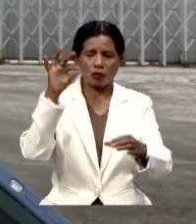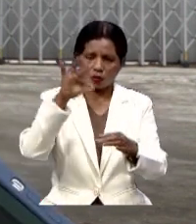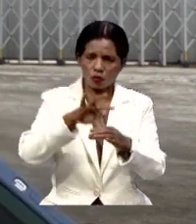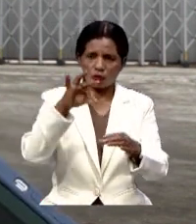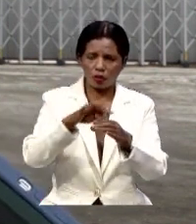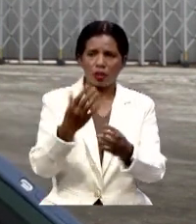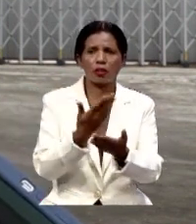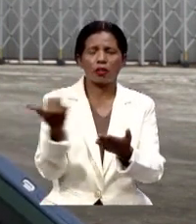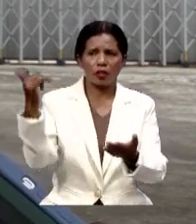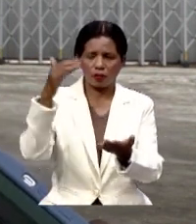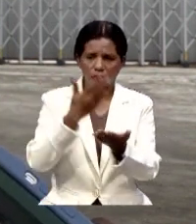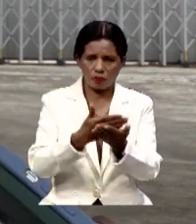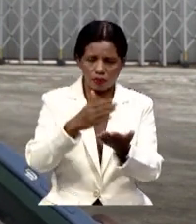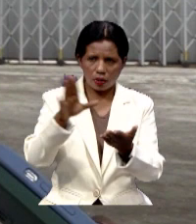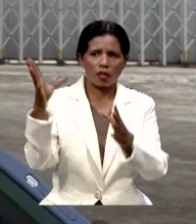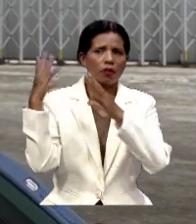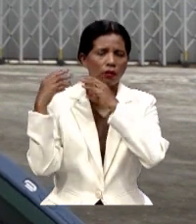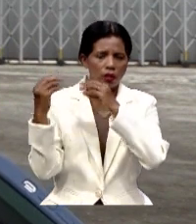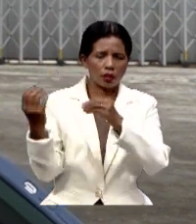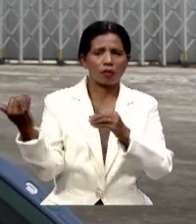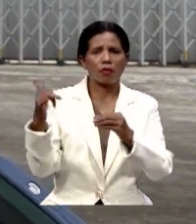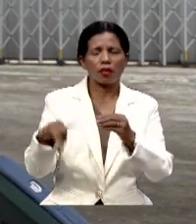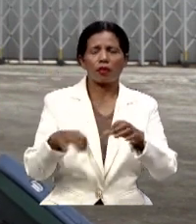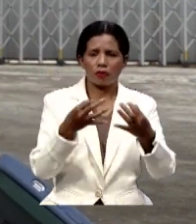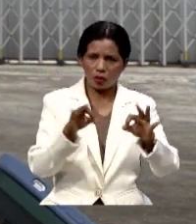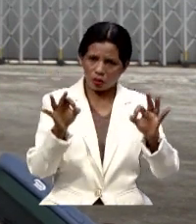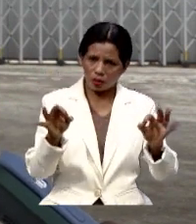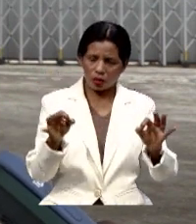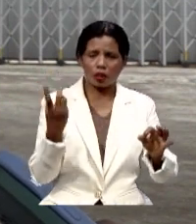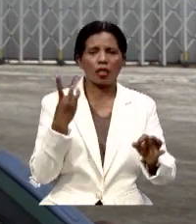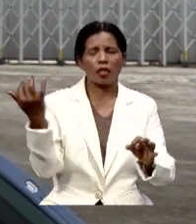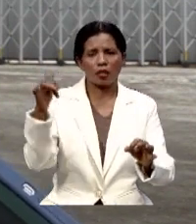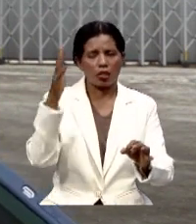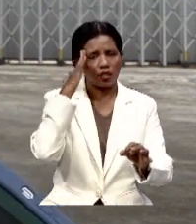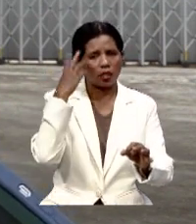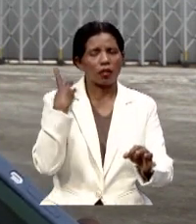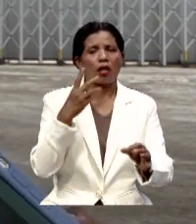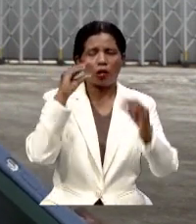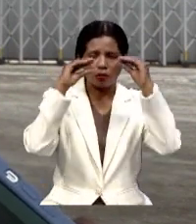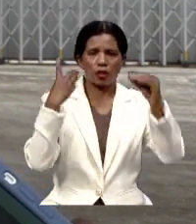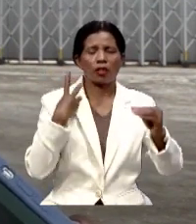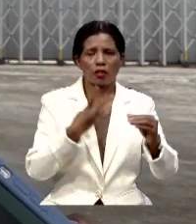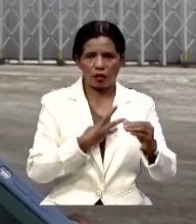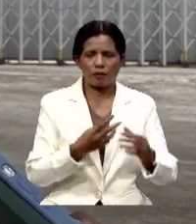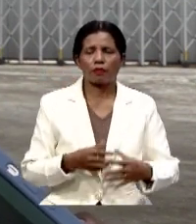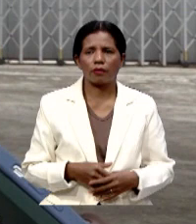faha experiência nebe Sira liwana no ita buat balu ita sedau bele.